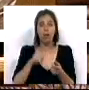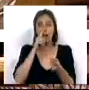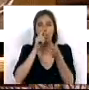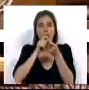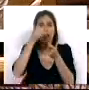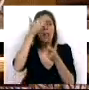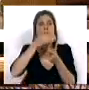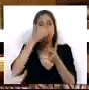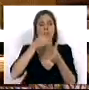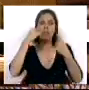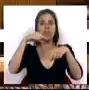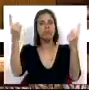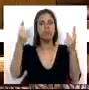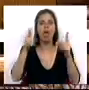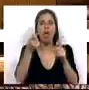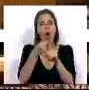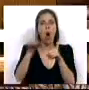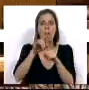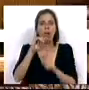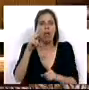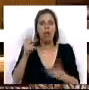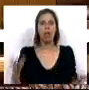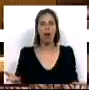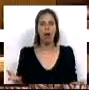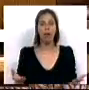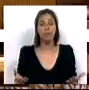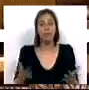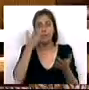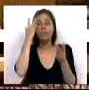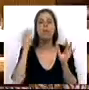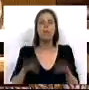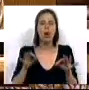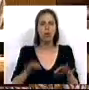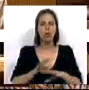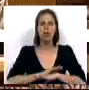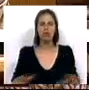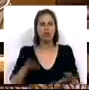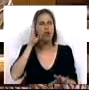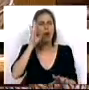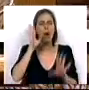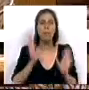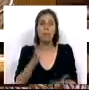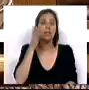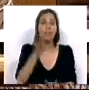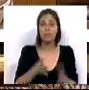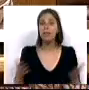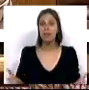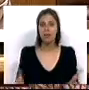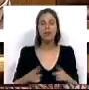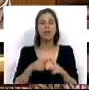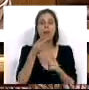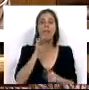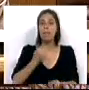dias depois, estavam a anunciar o aumento do IVA. Há uma conclusão imediata que é preciso retirar daqui.